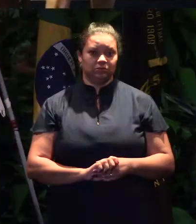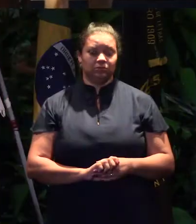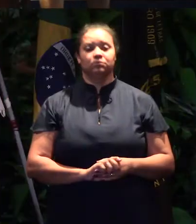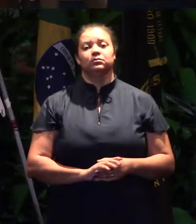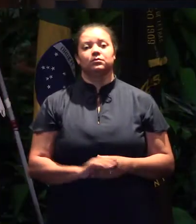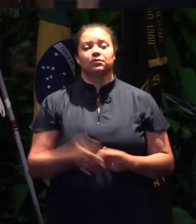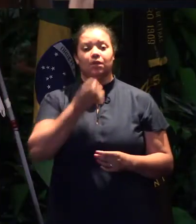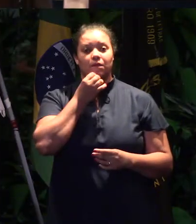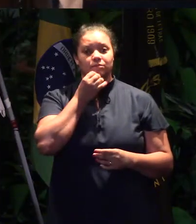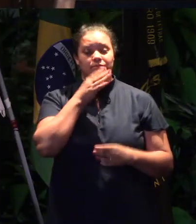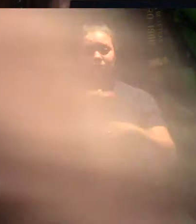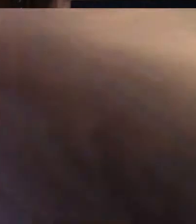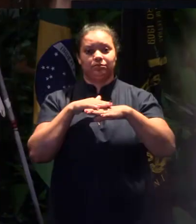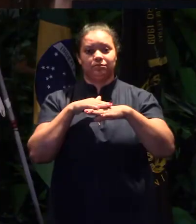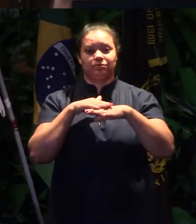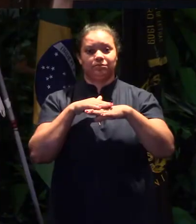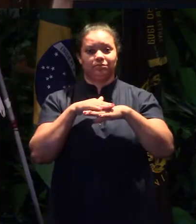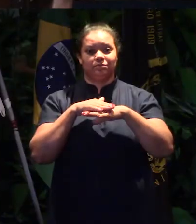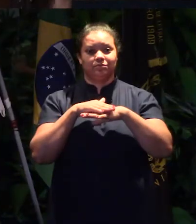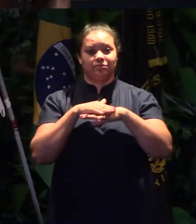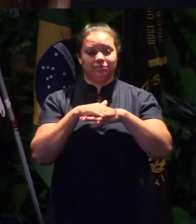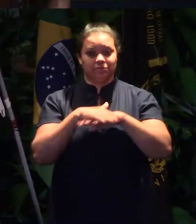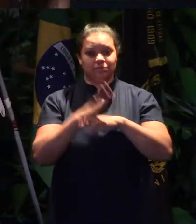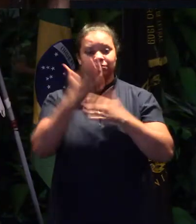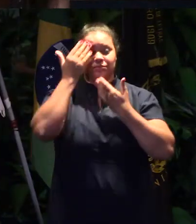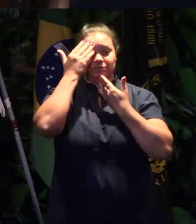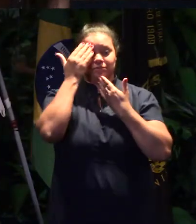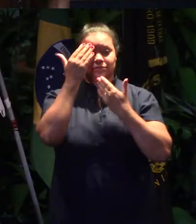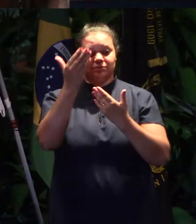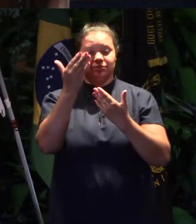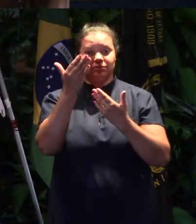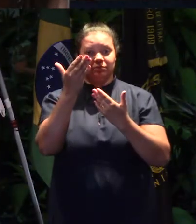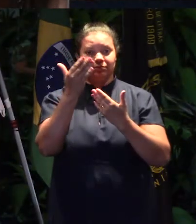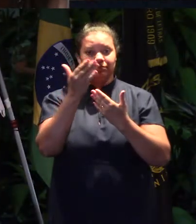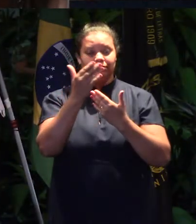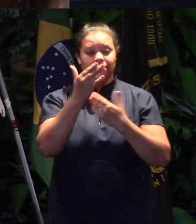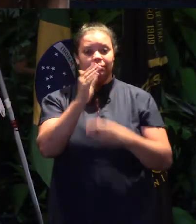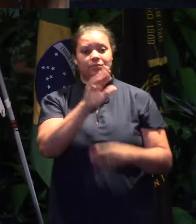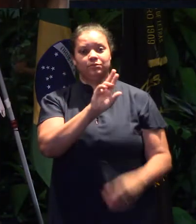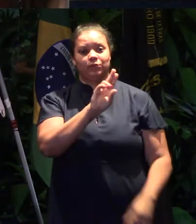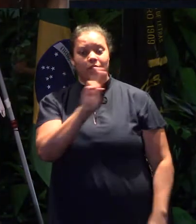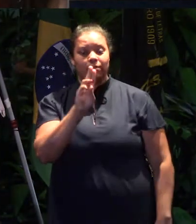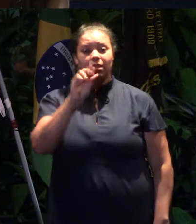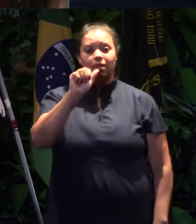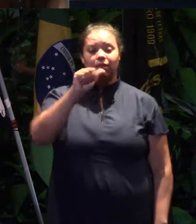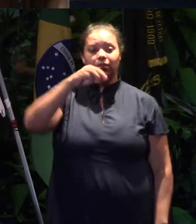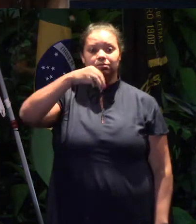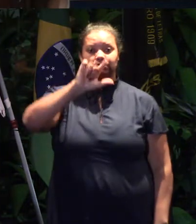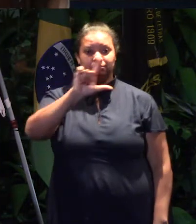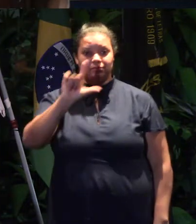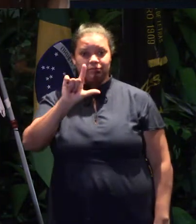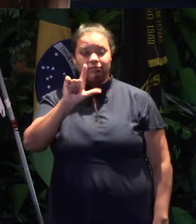Bom, boa noite a todos. Eu agradeço, em nome da Academia Mineira de Letras e do presidente